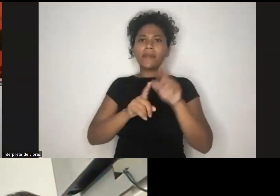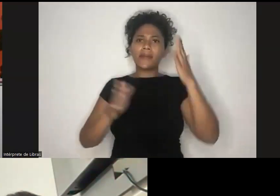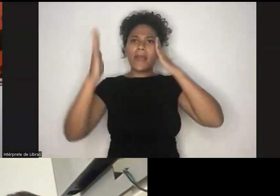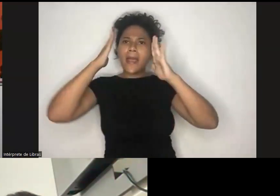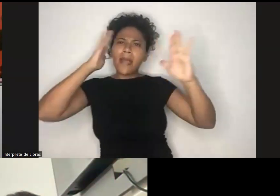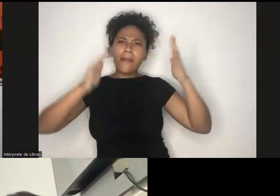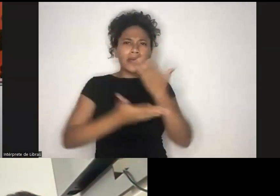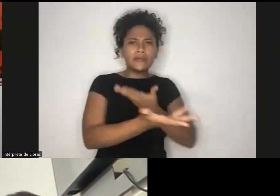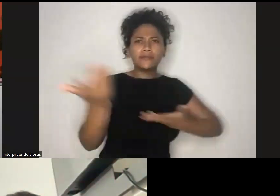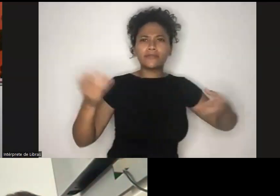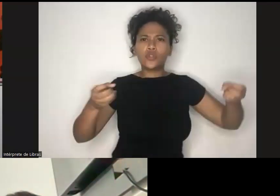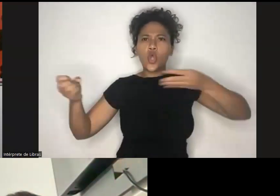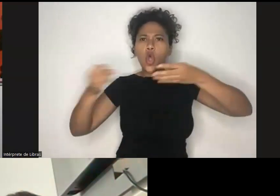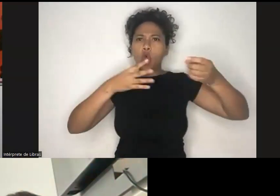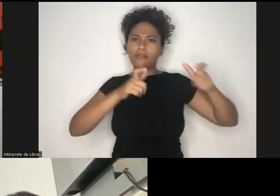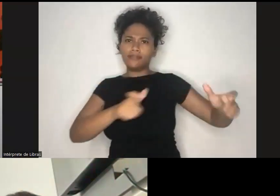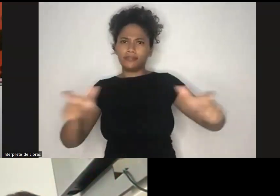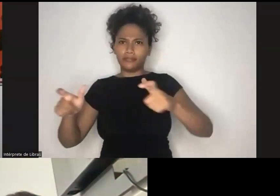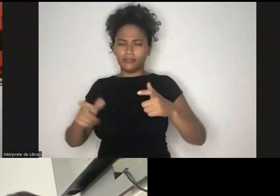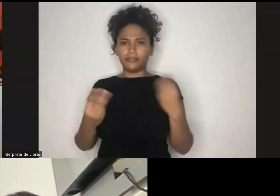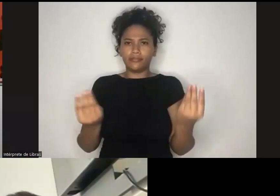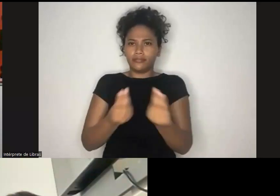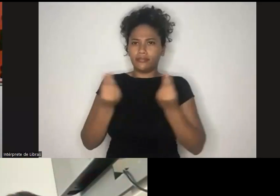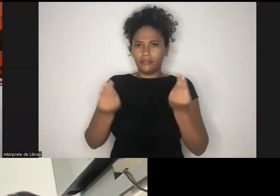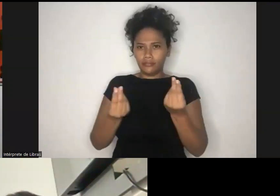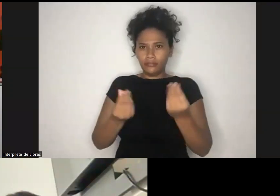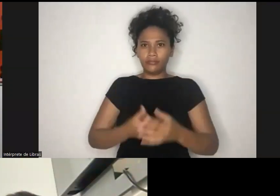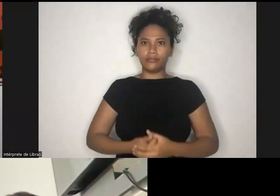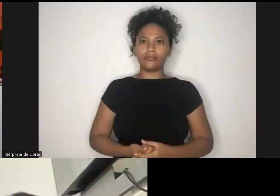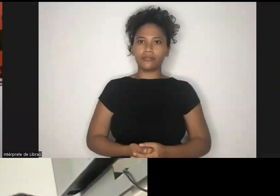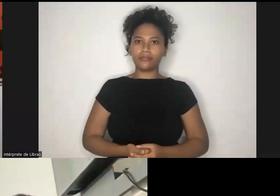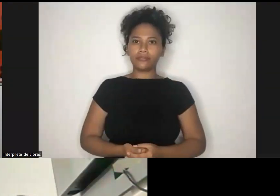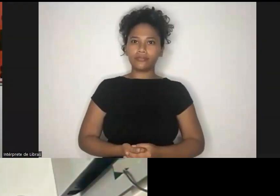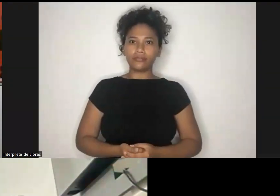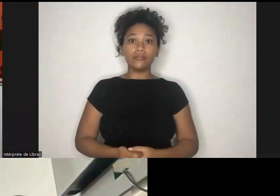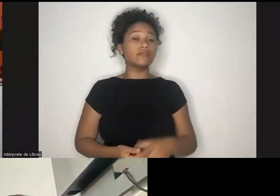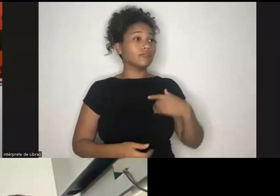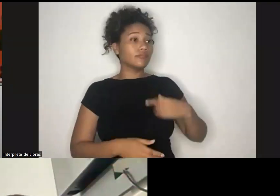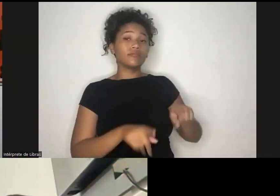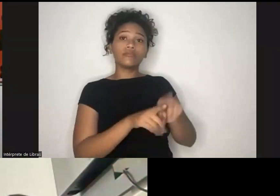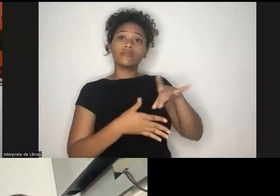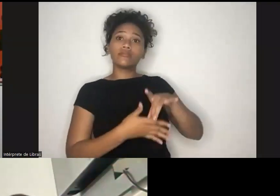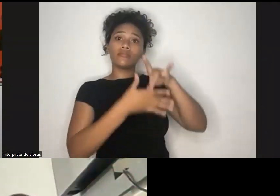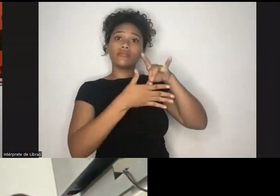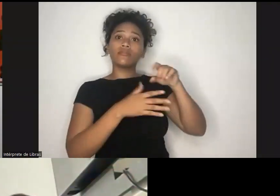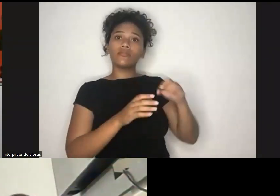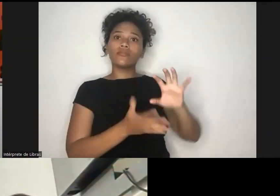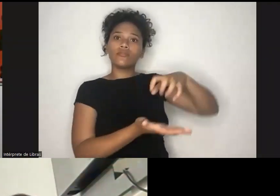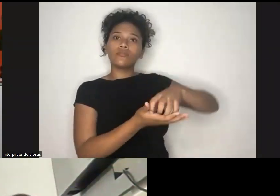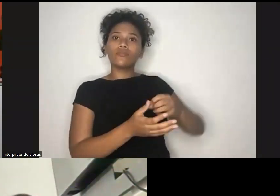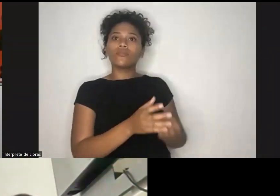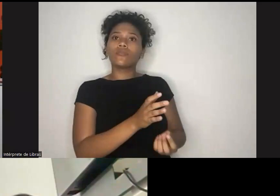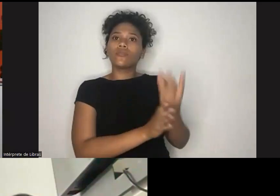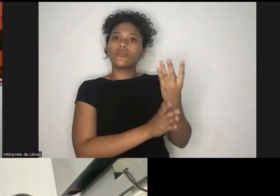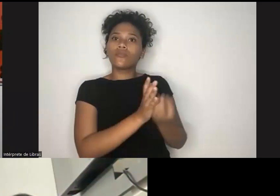com inovação e seus ambientes sensoriais disruptivos está à frente da direção de criação e cenografia